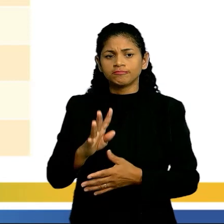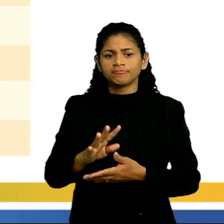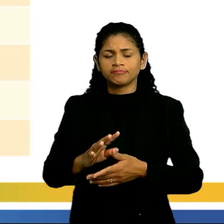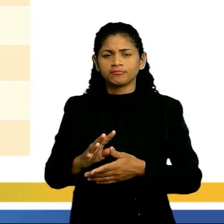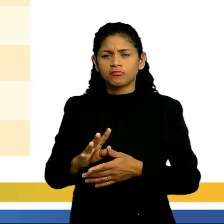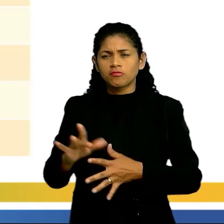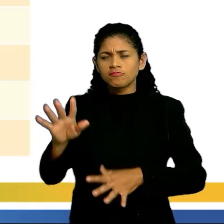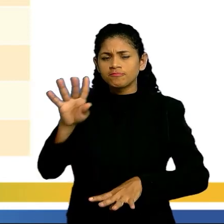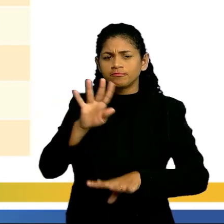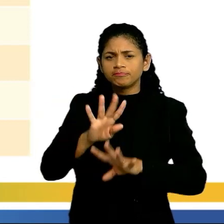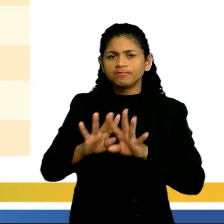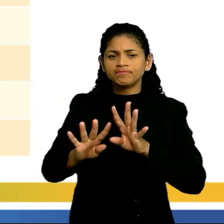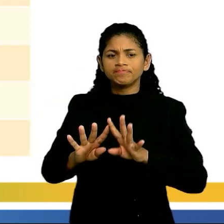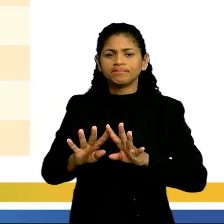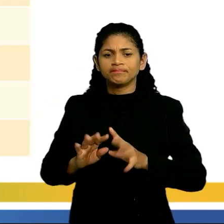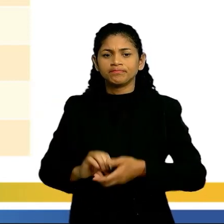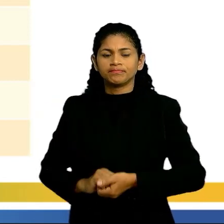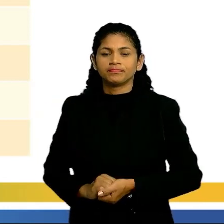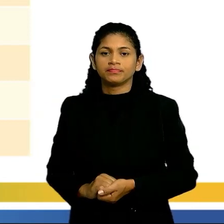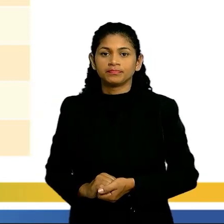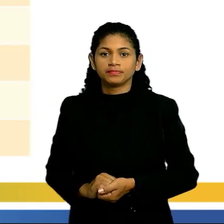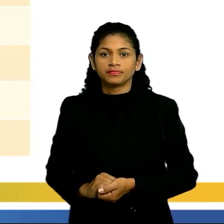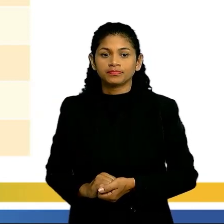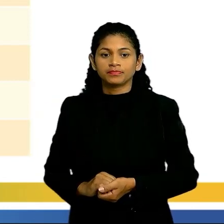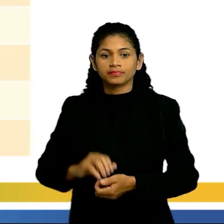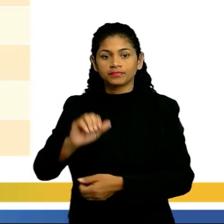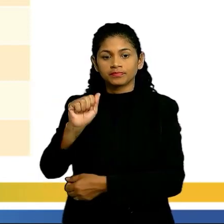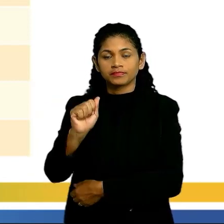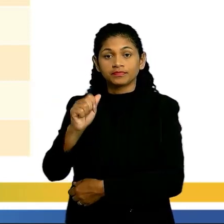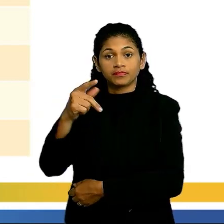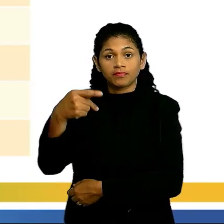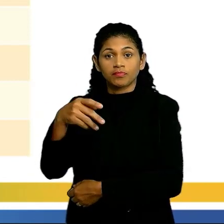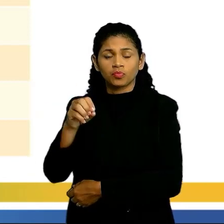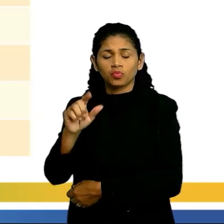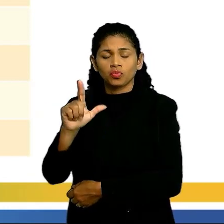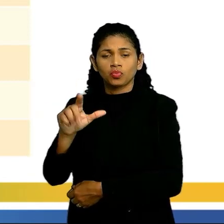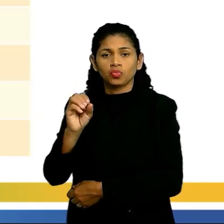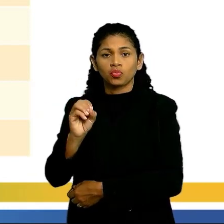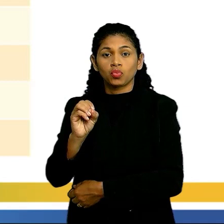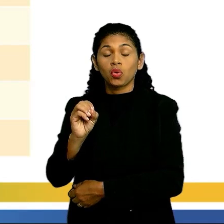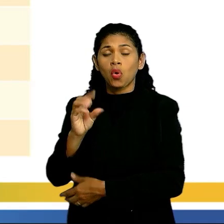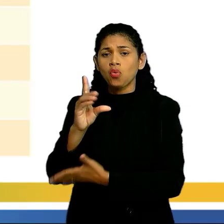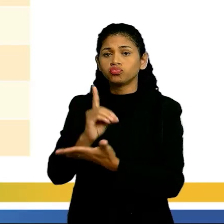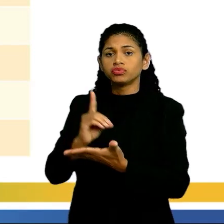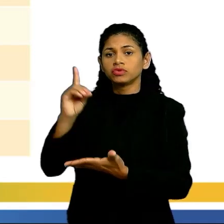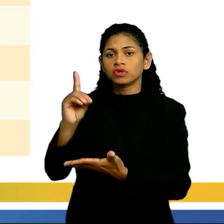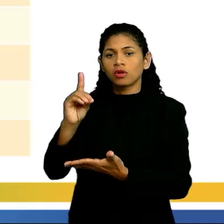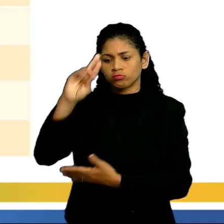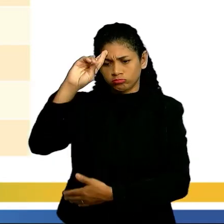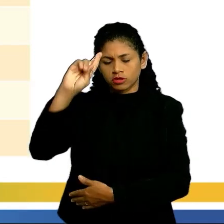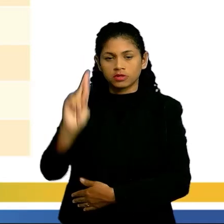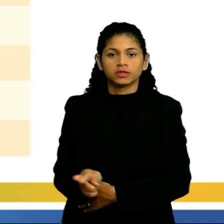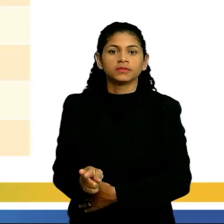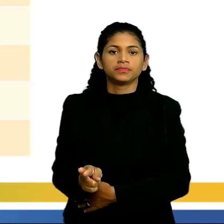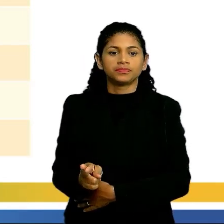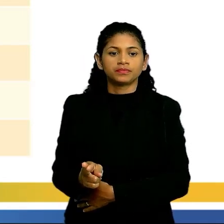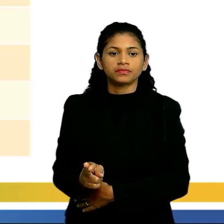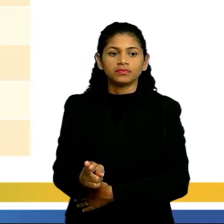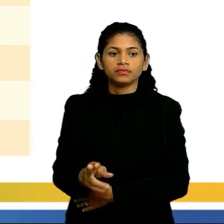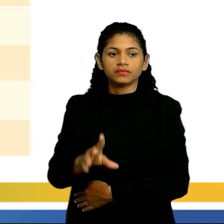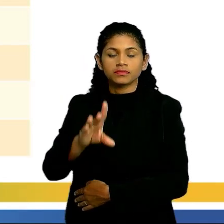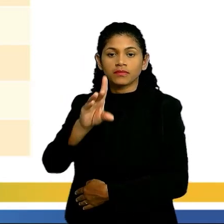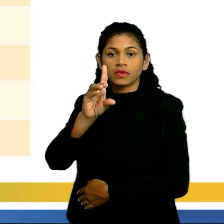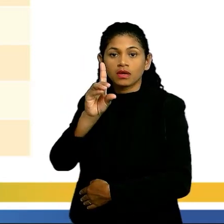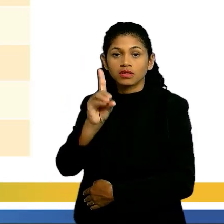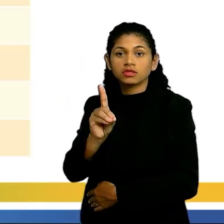pecado. Bom, então Apolo é o deus da razão, portanto é o deus da racionalidade. Dionísio é o